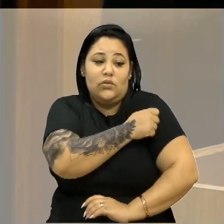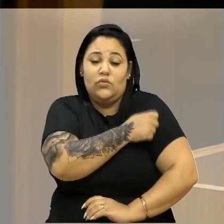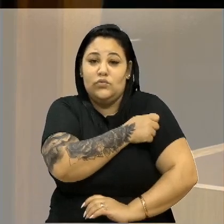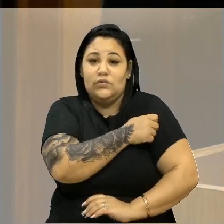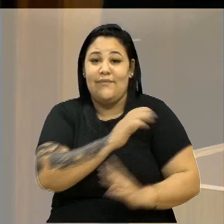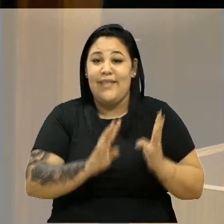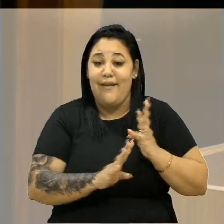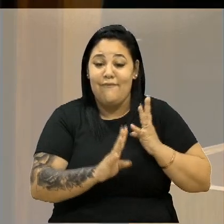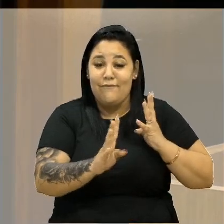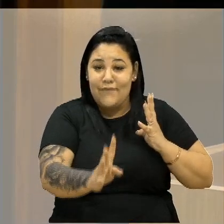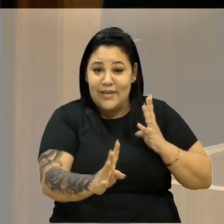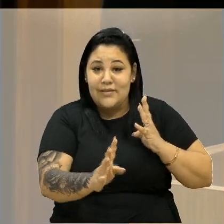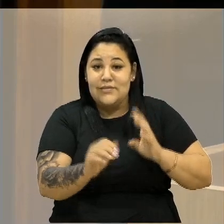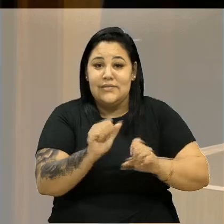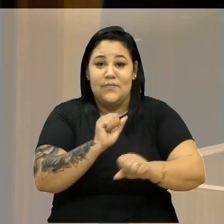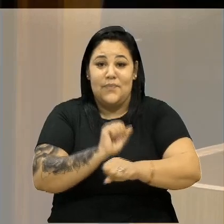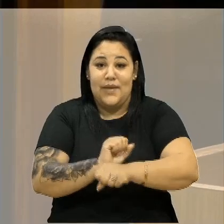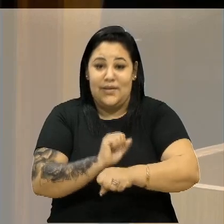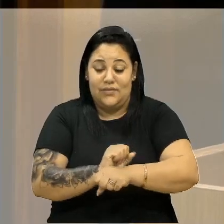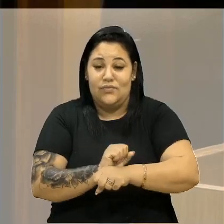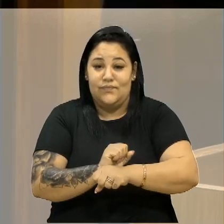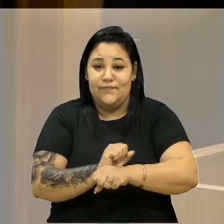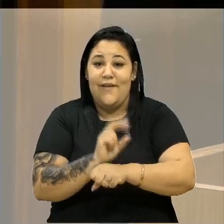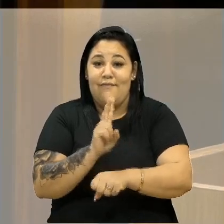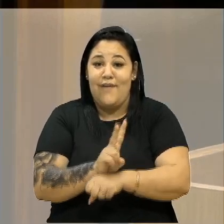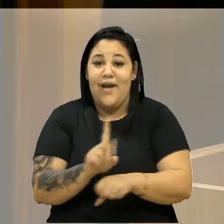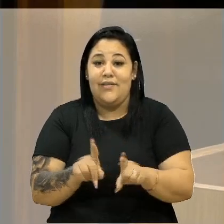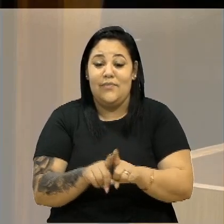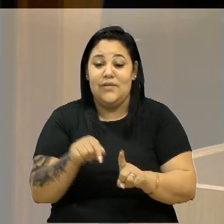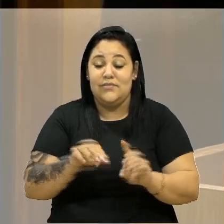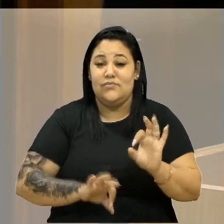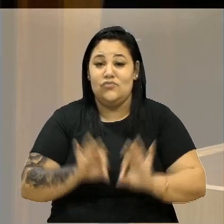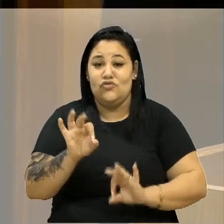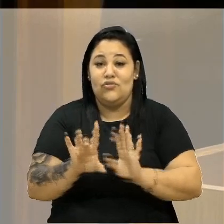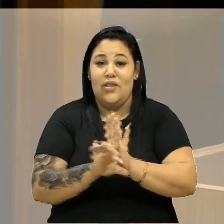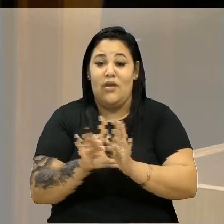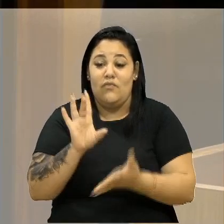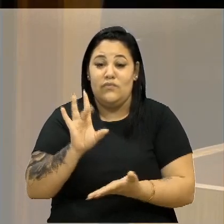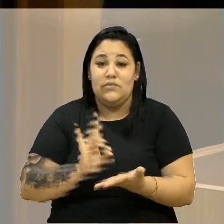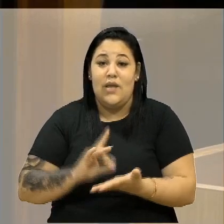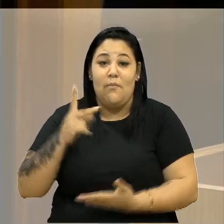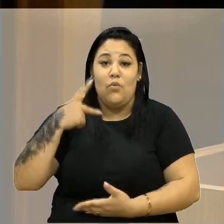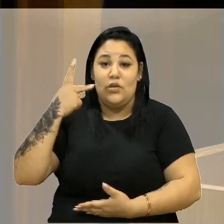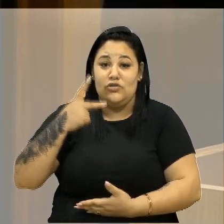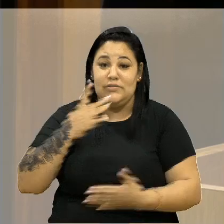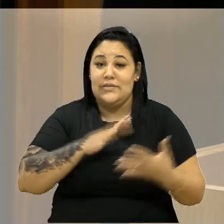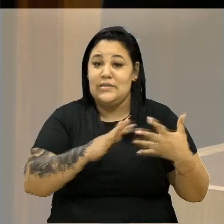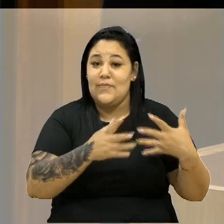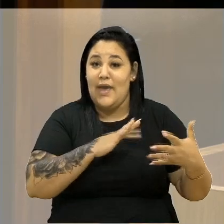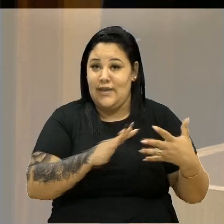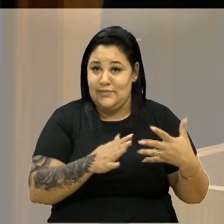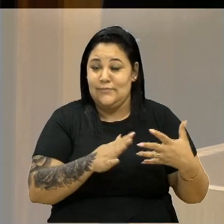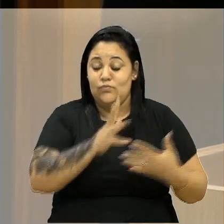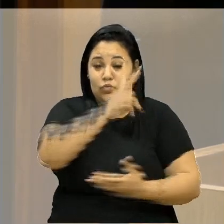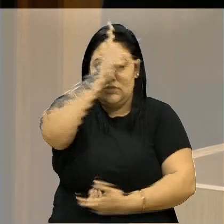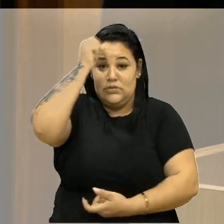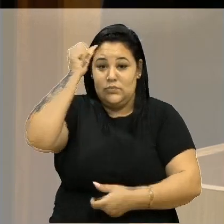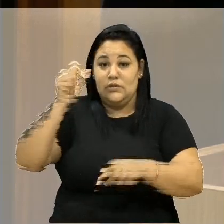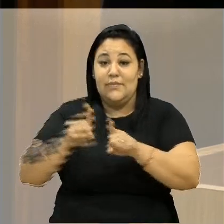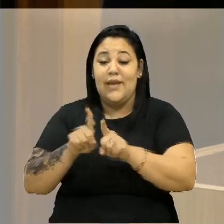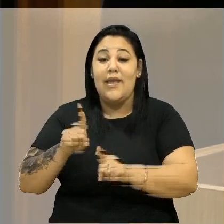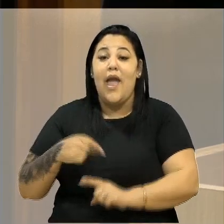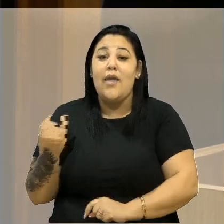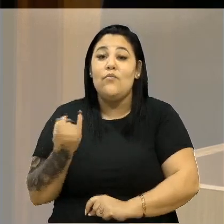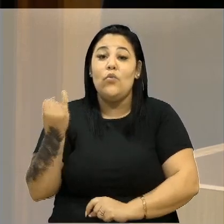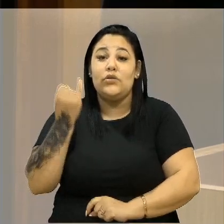espera por essas vagas. E esse projeto de lei, ele institui a política de transparência na rede municipal, e é importante